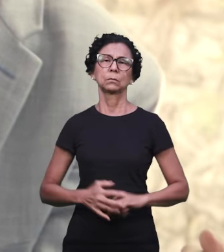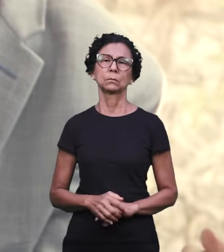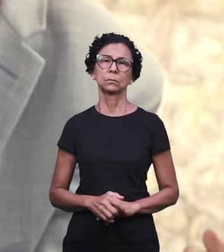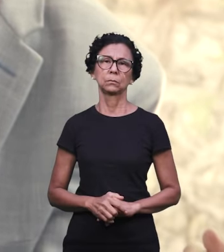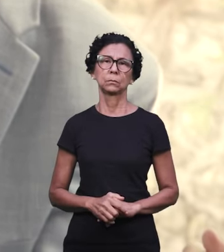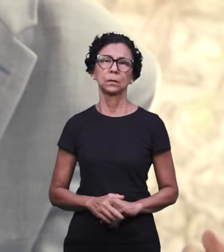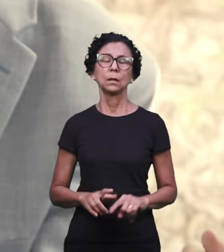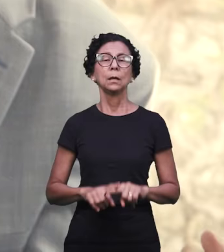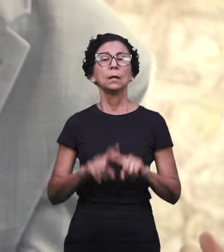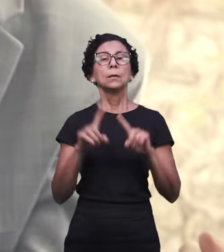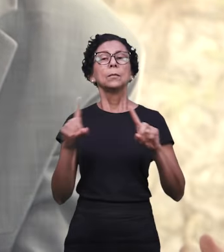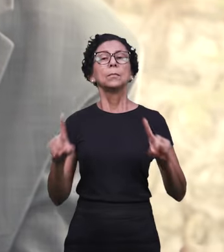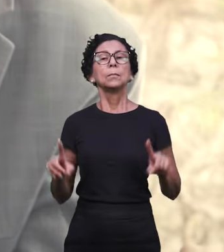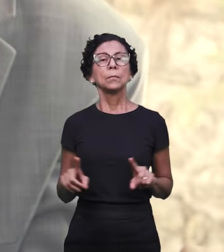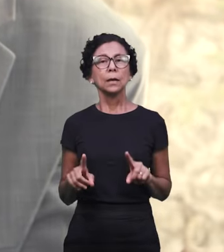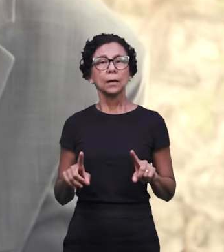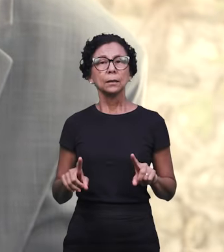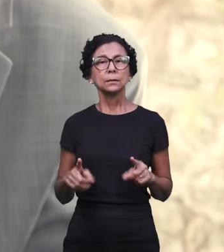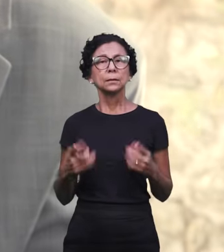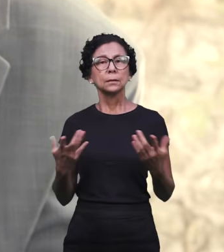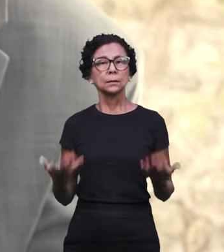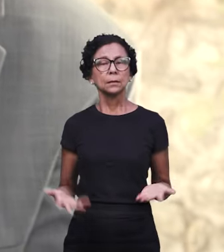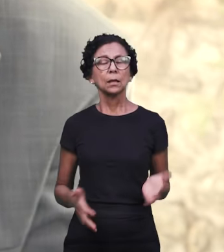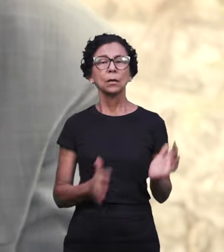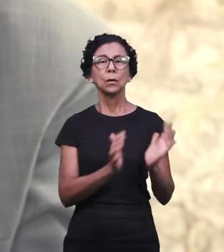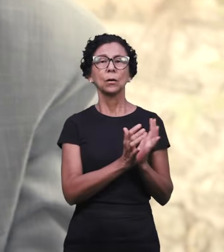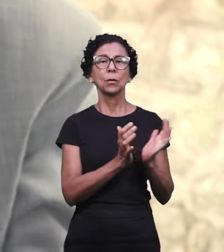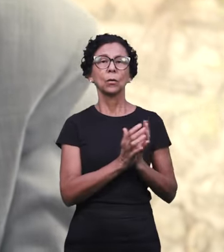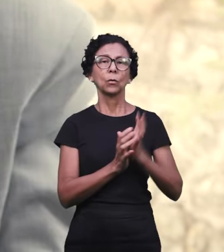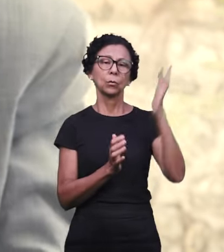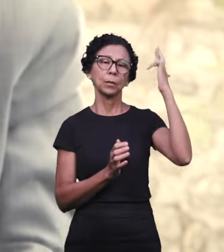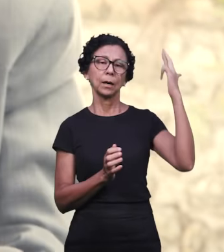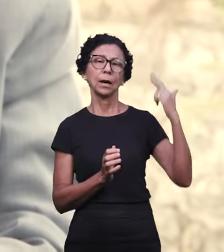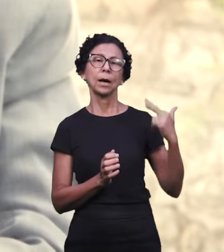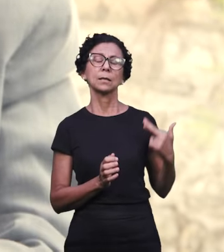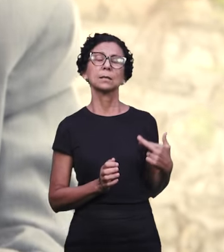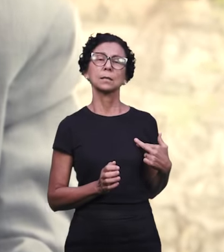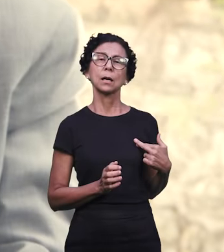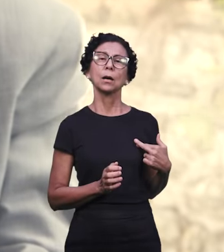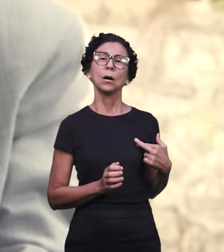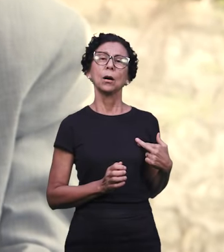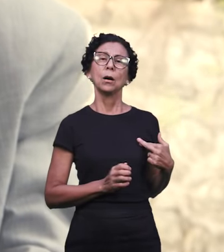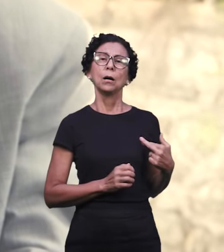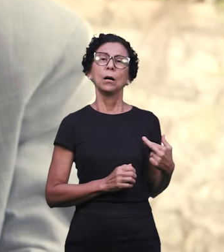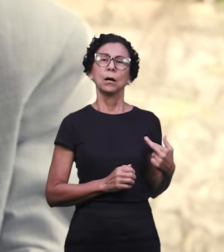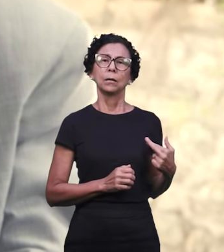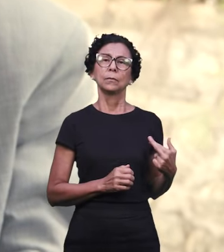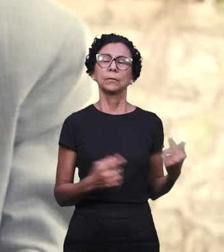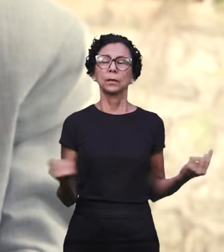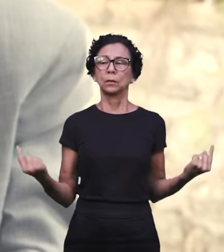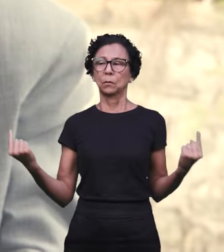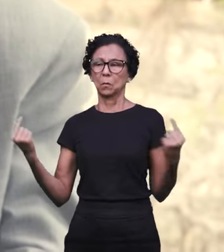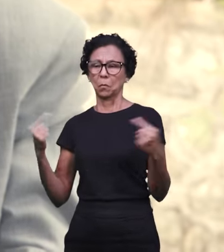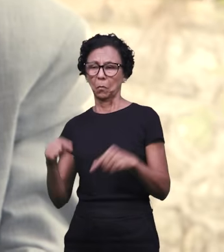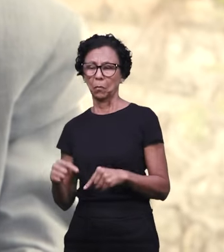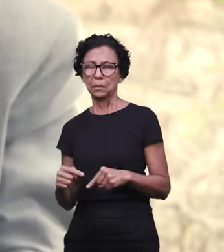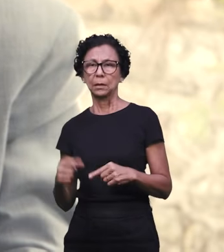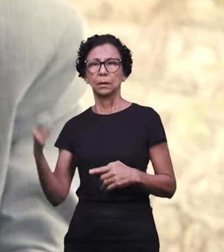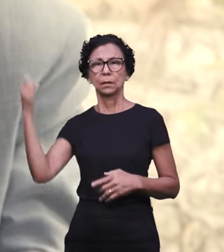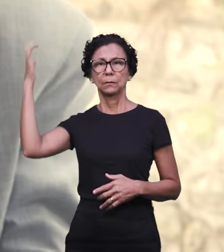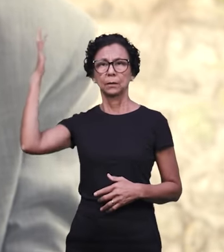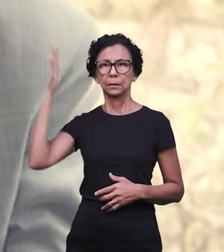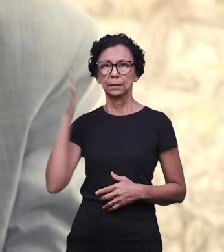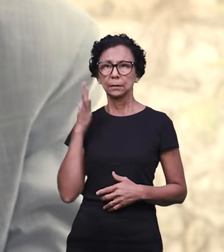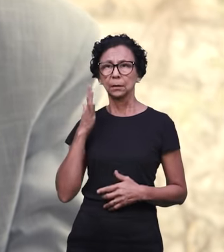agora é estar no espírito. E a turma da letra quer continuar sabendo que isso não está certo. E fique